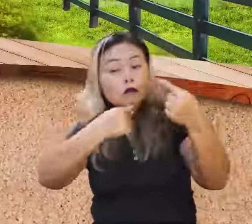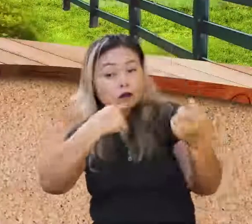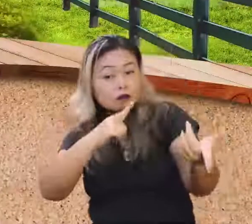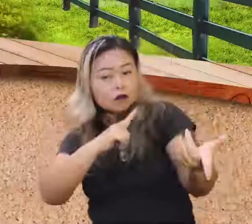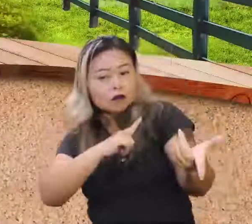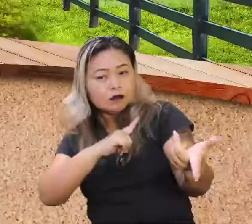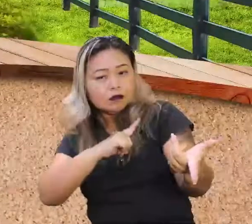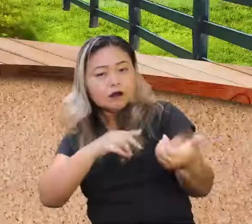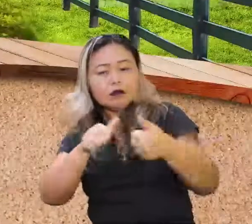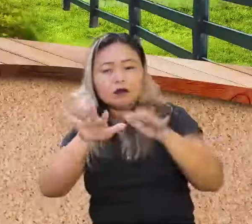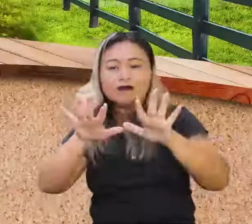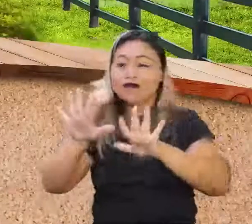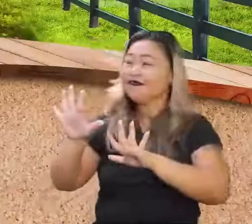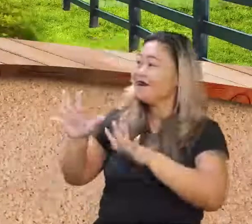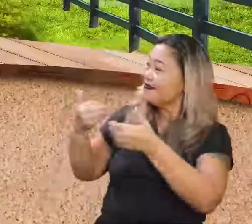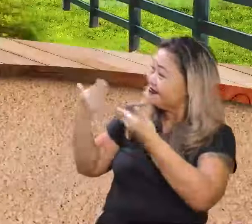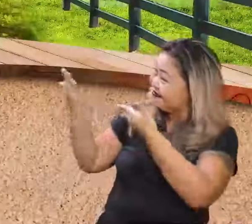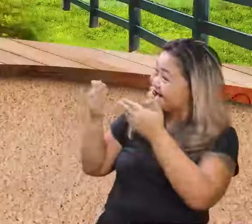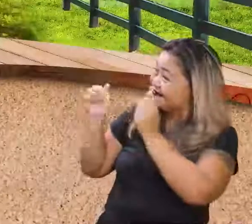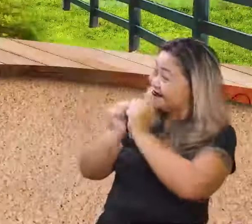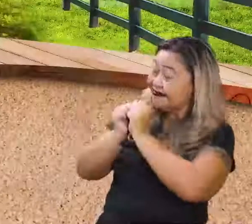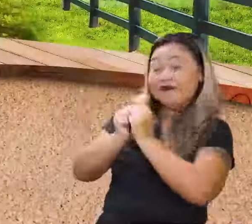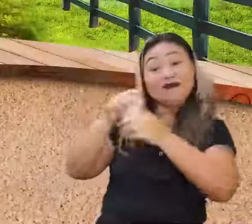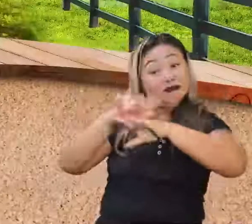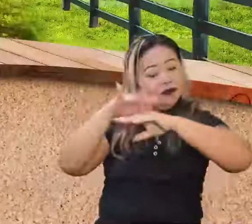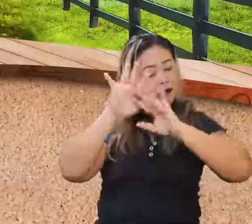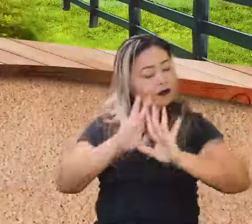ficado. Vou ficar aqui juntamente com a professora Alderina, que